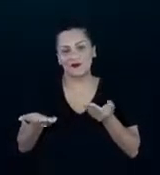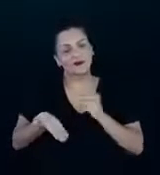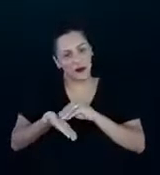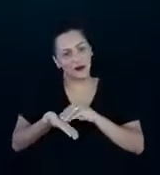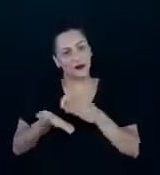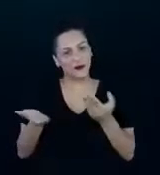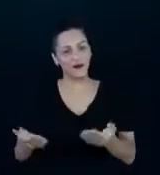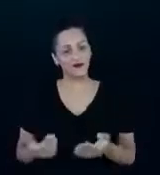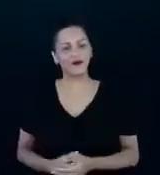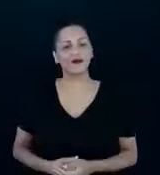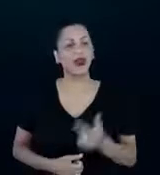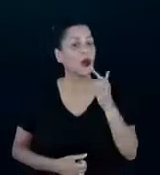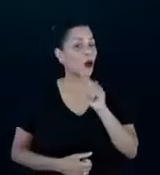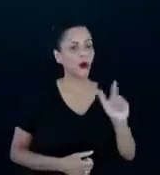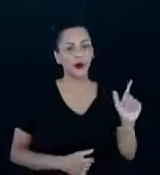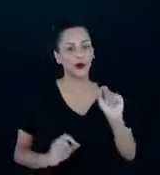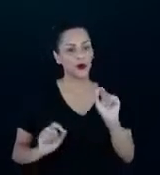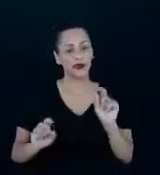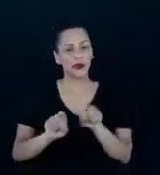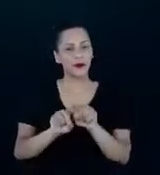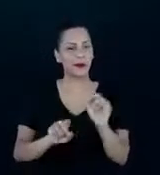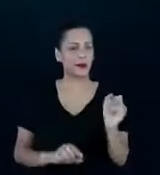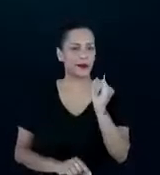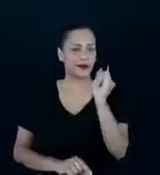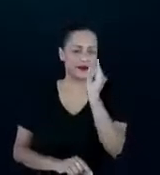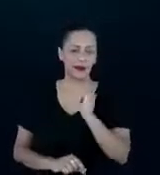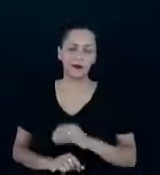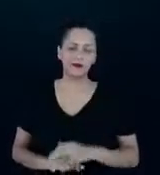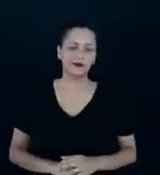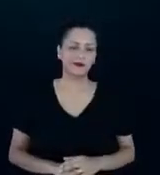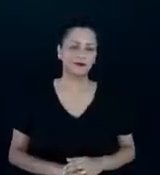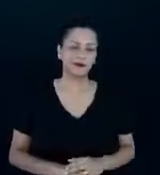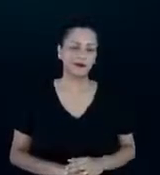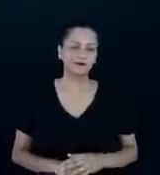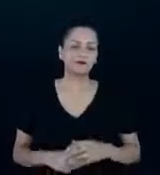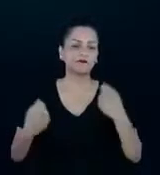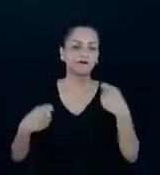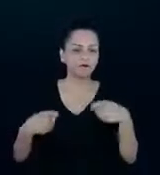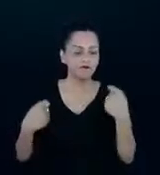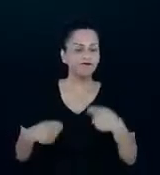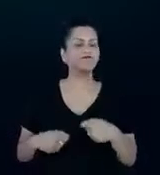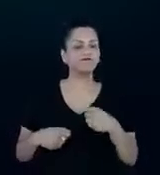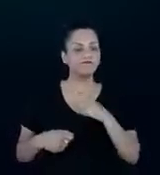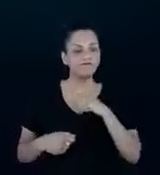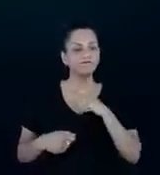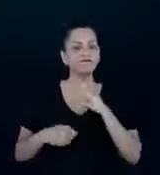coisa, outro item que é importante é que a gente precisa garantir,